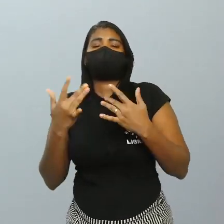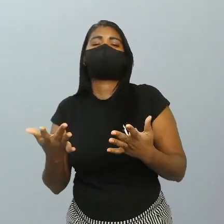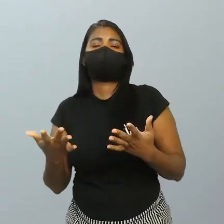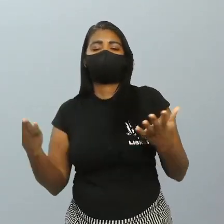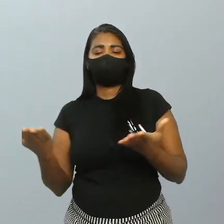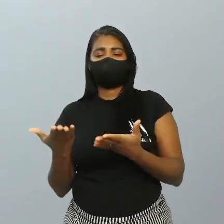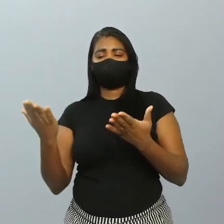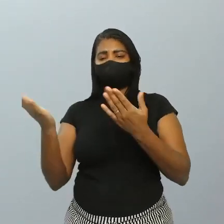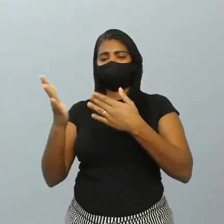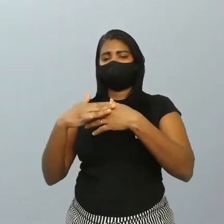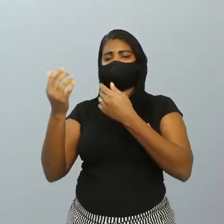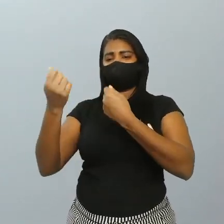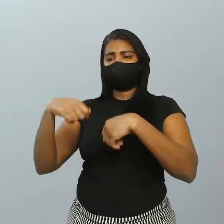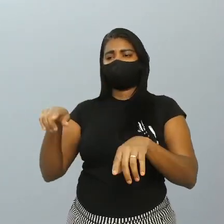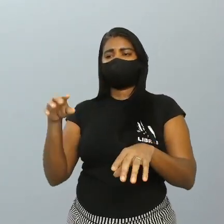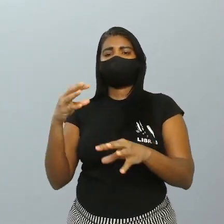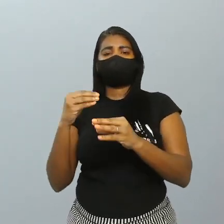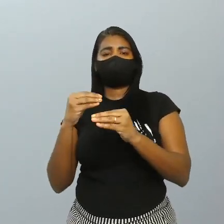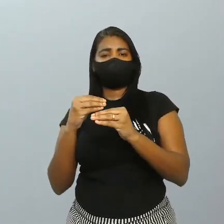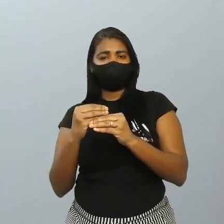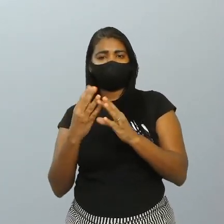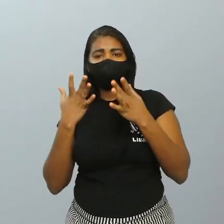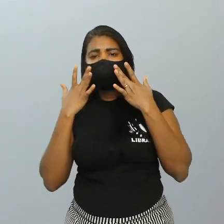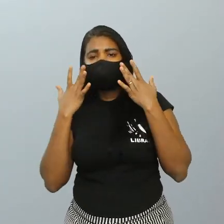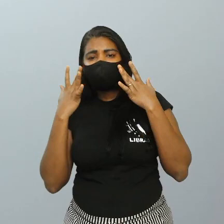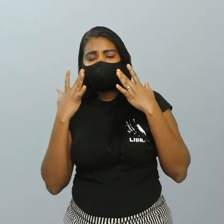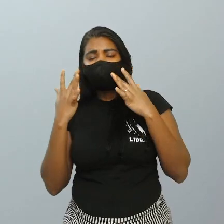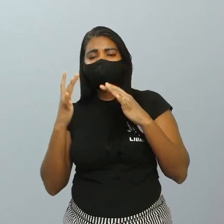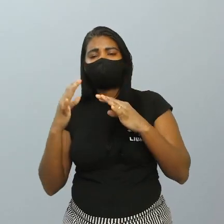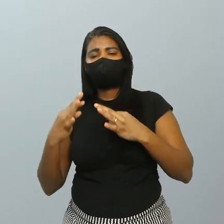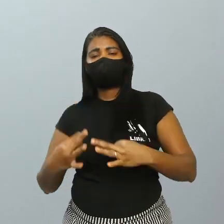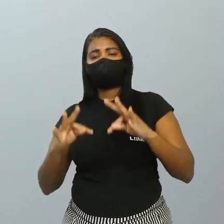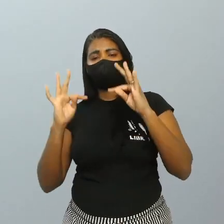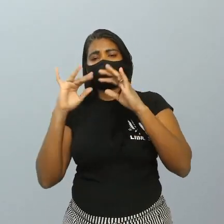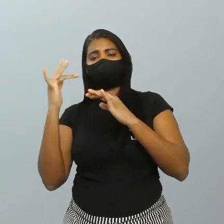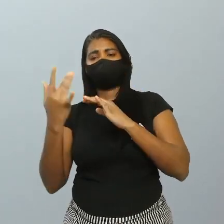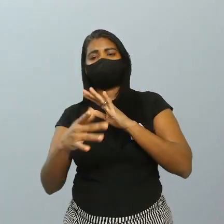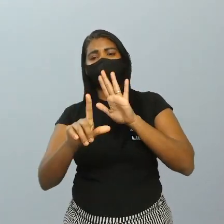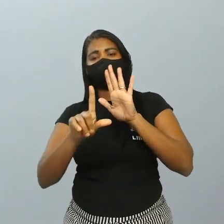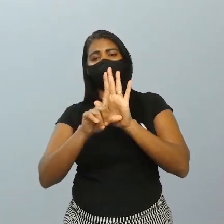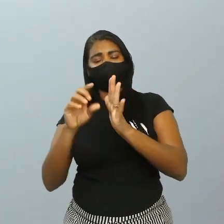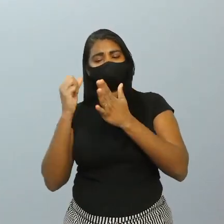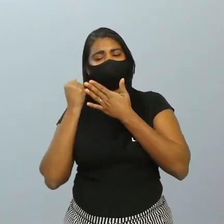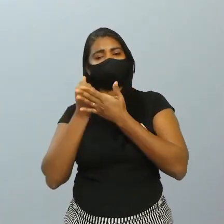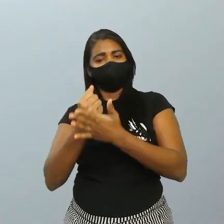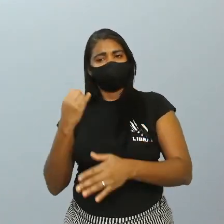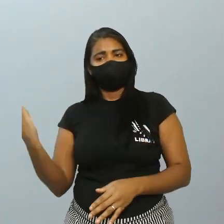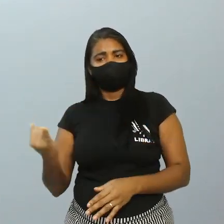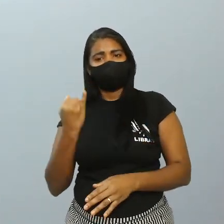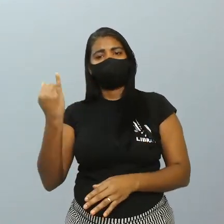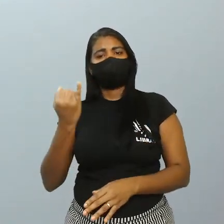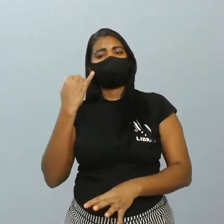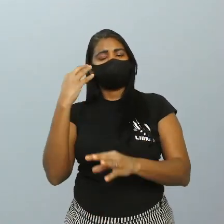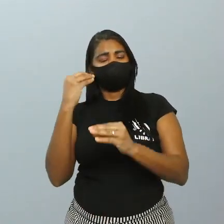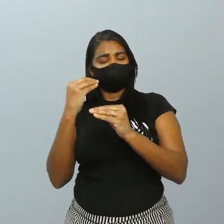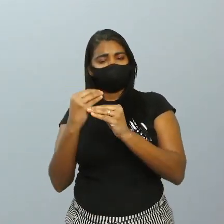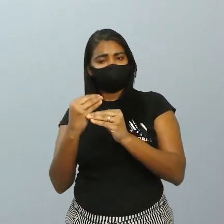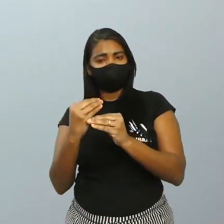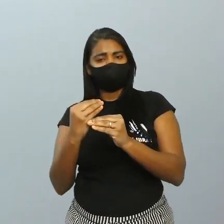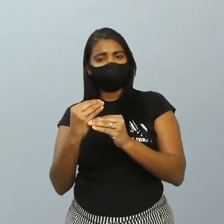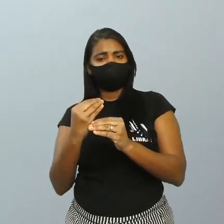dessa possibilidade do processo cênico digital, a lei vem como um suporte